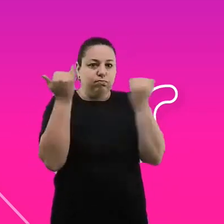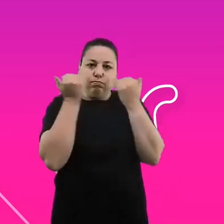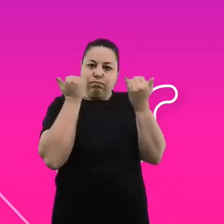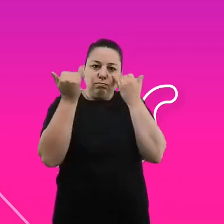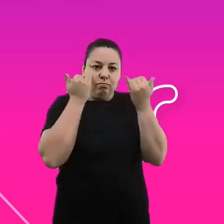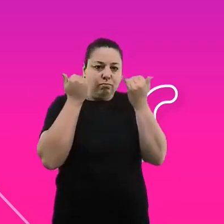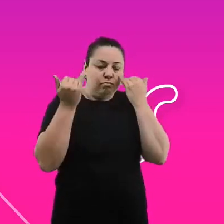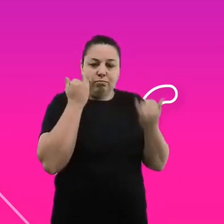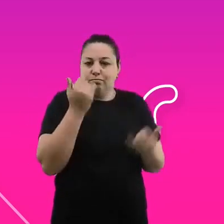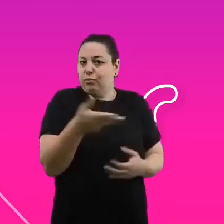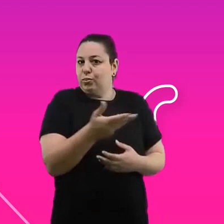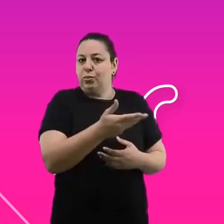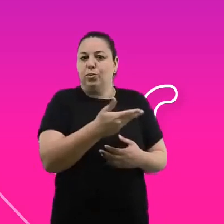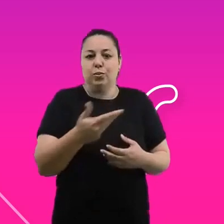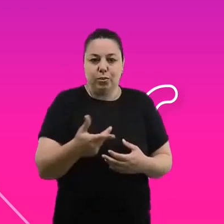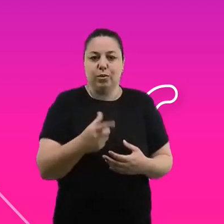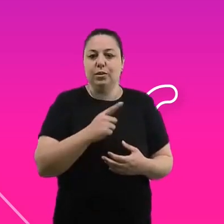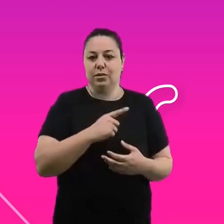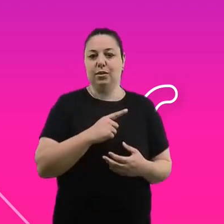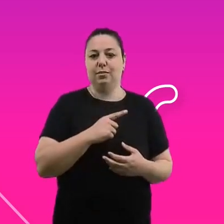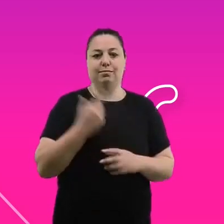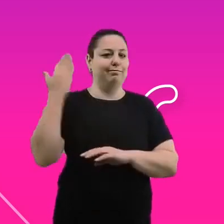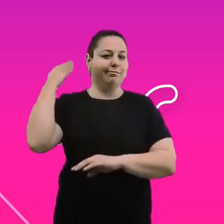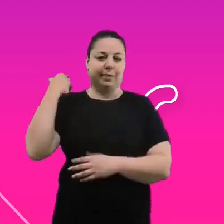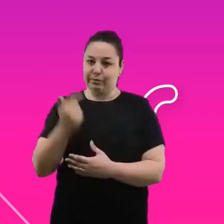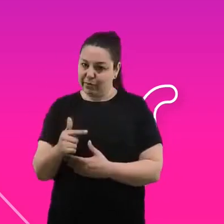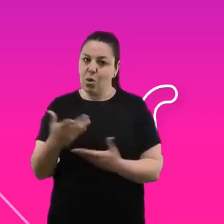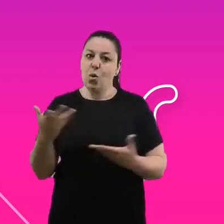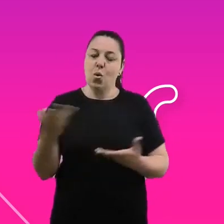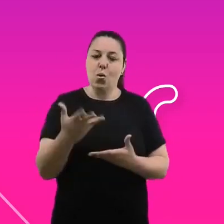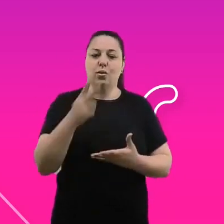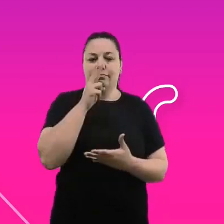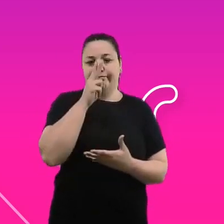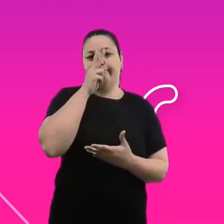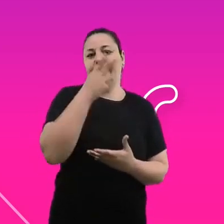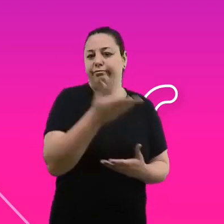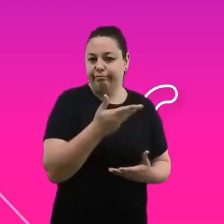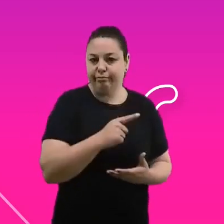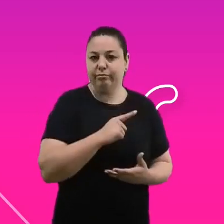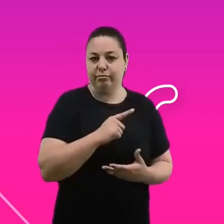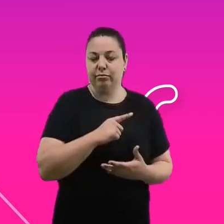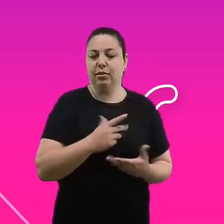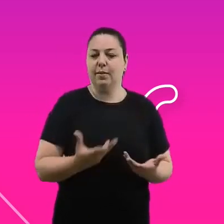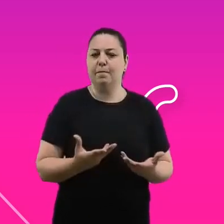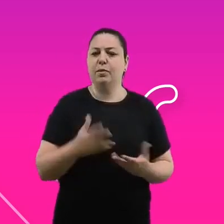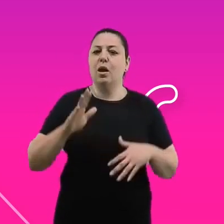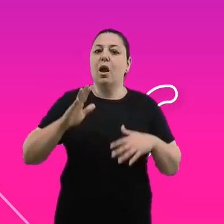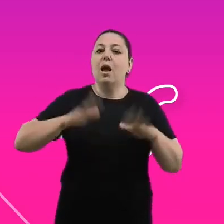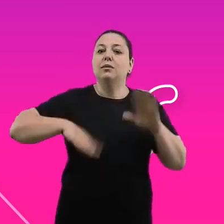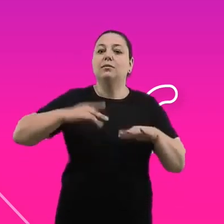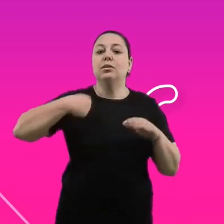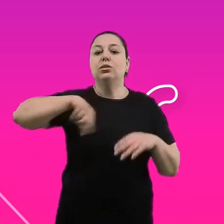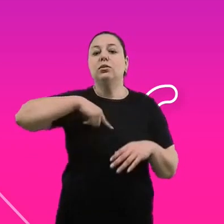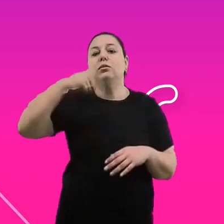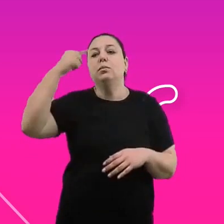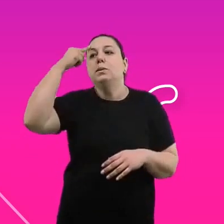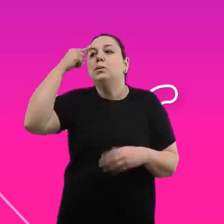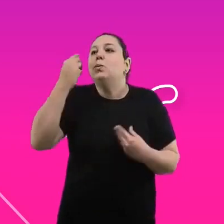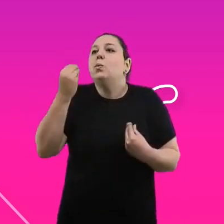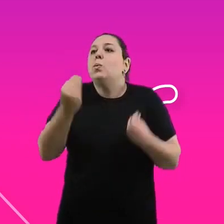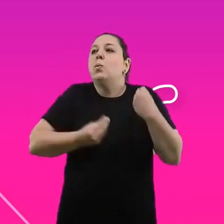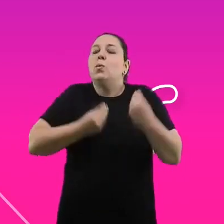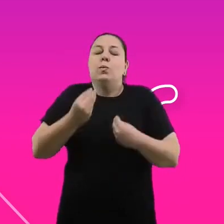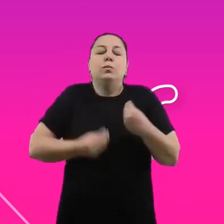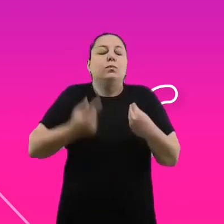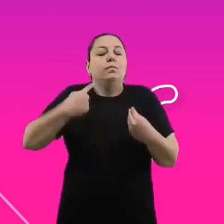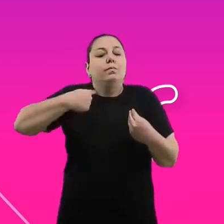gente, de alguma maneira, tá tentando entender como lidar com tanta informação, assim, com tantos dados. O nosso cérebro